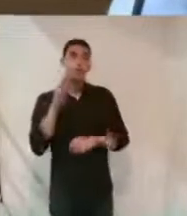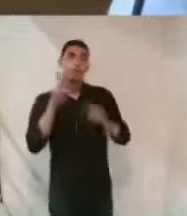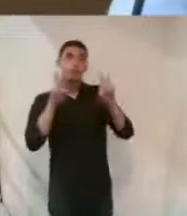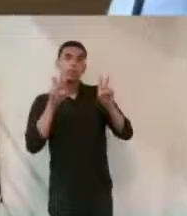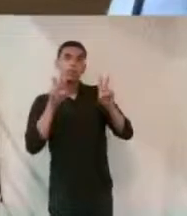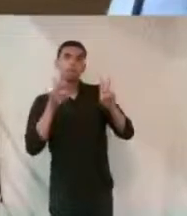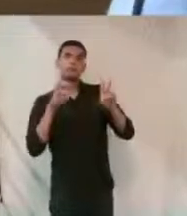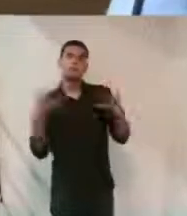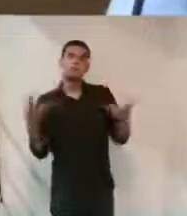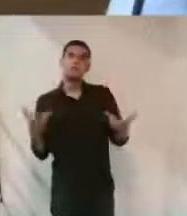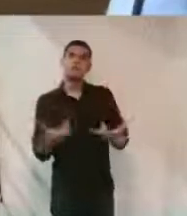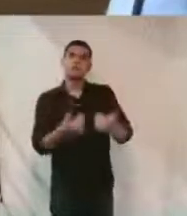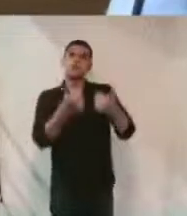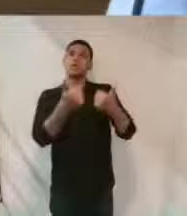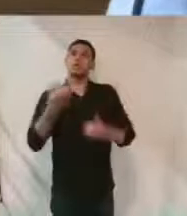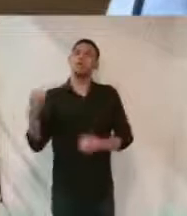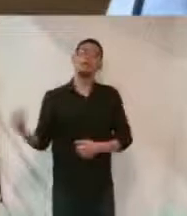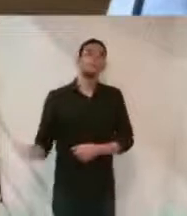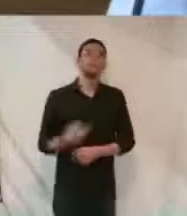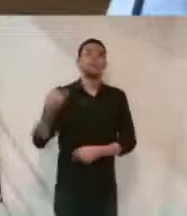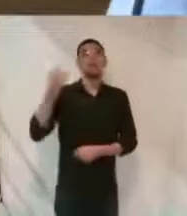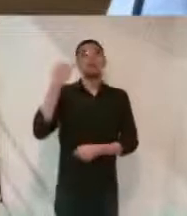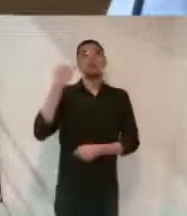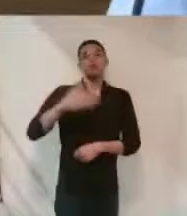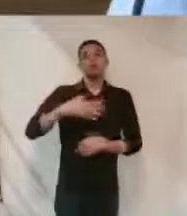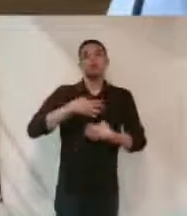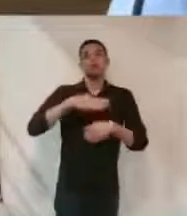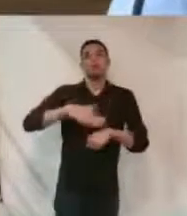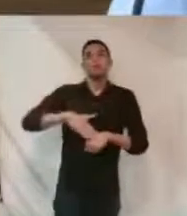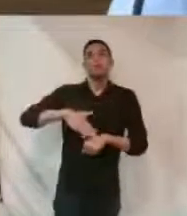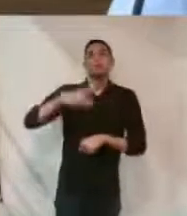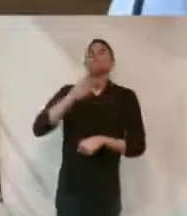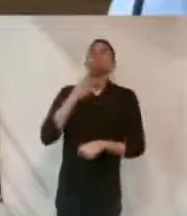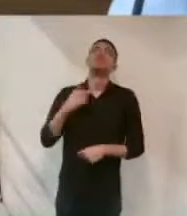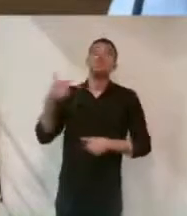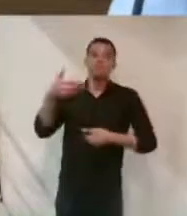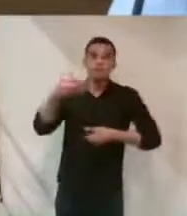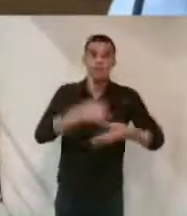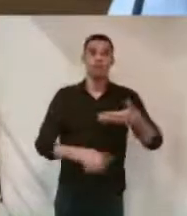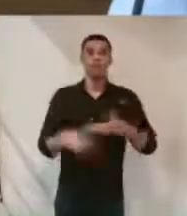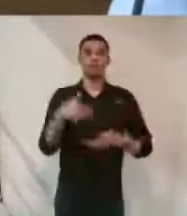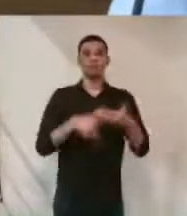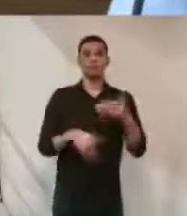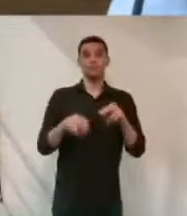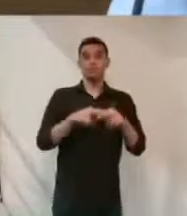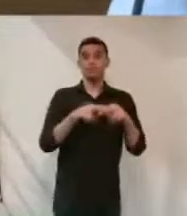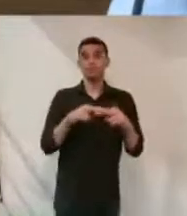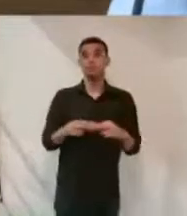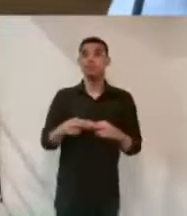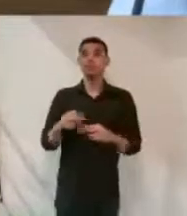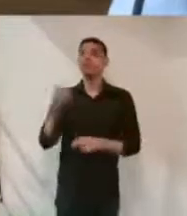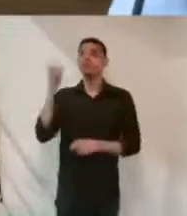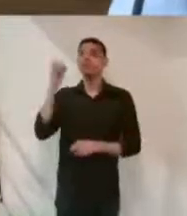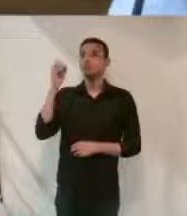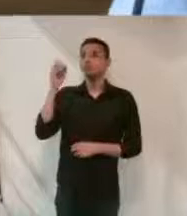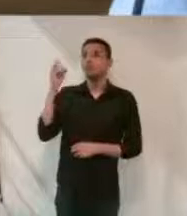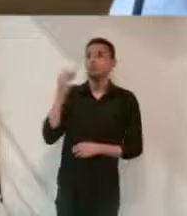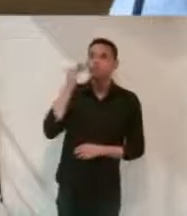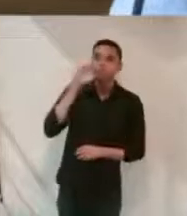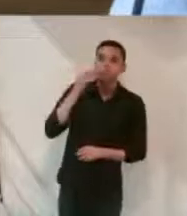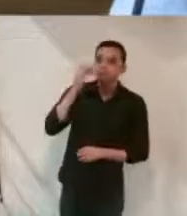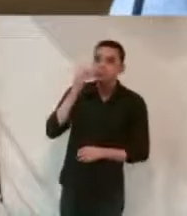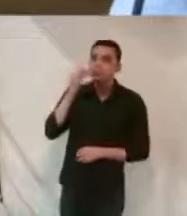pela qualidade dos envolvidos e a forma de complementar um ao outro, trazendo a expertise do tribunal, que não